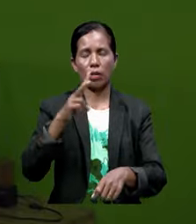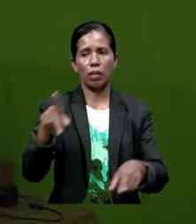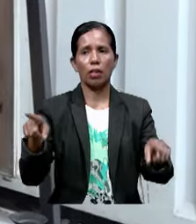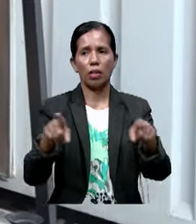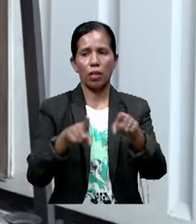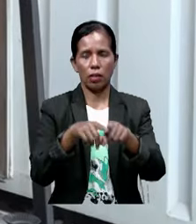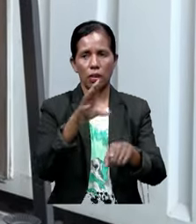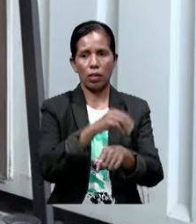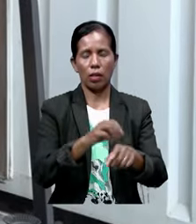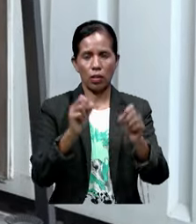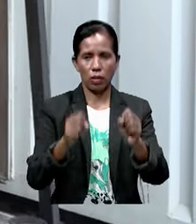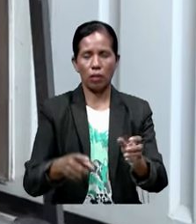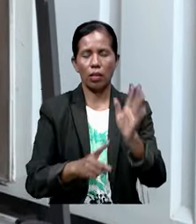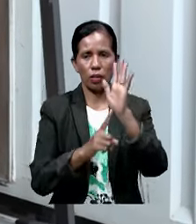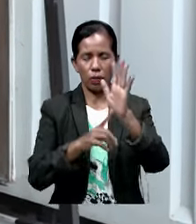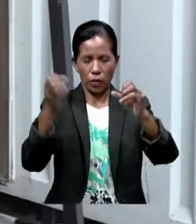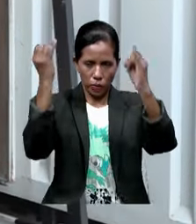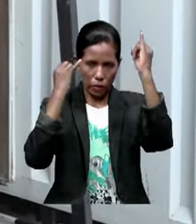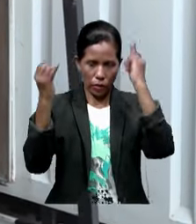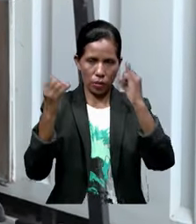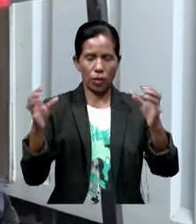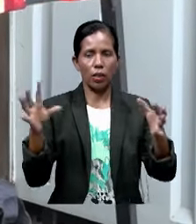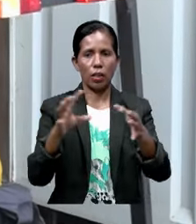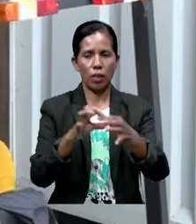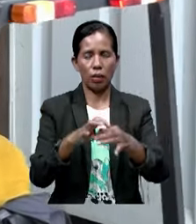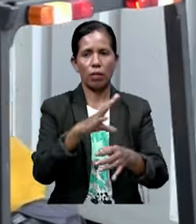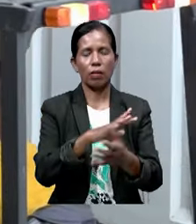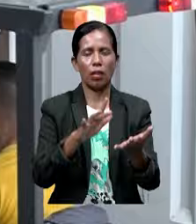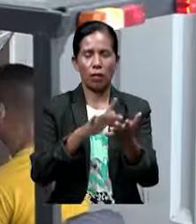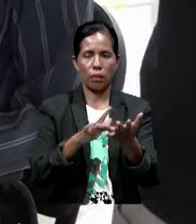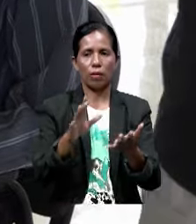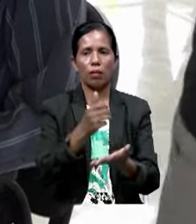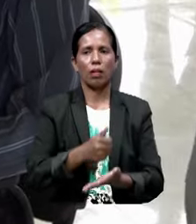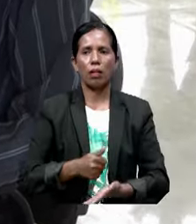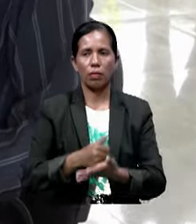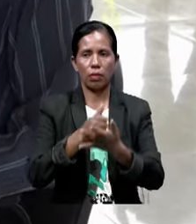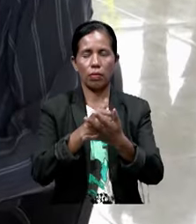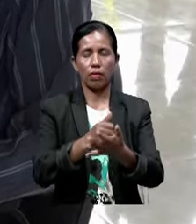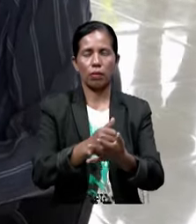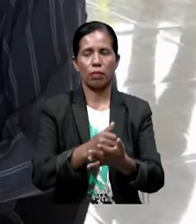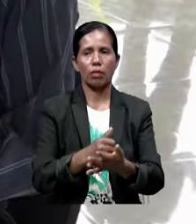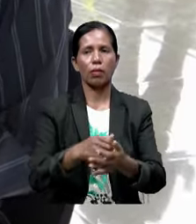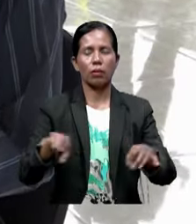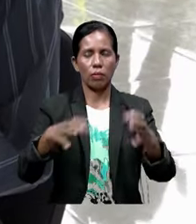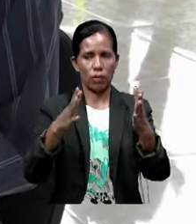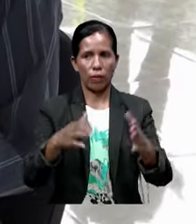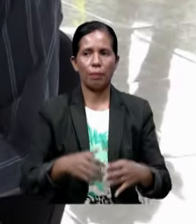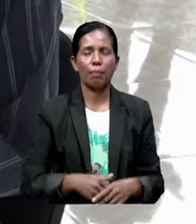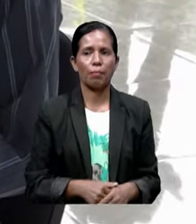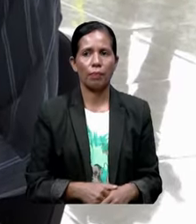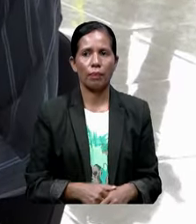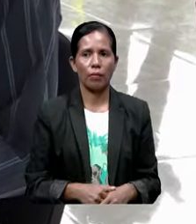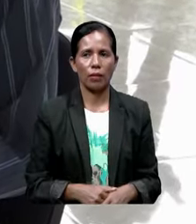mecanismo porta-voz ho de belefosai informação ligado ho estoc ai moruk, atendimento no recurso humano. Tak durante ne